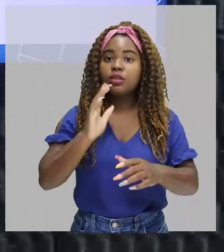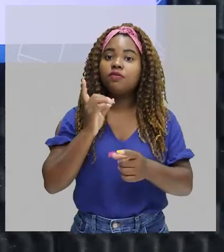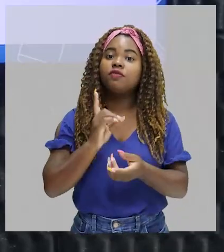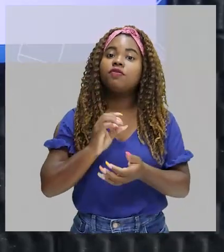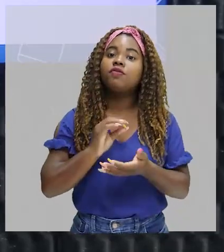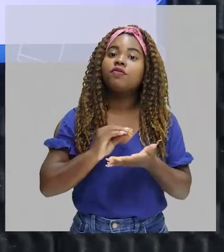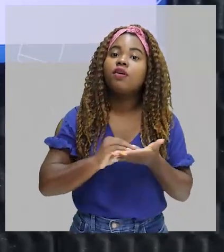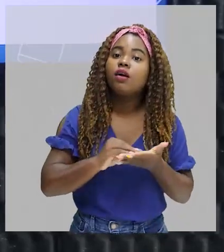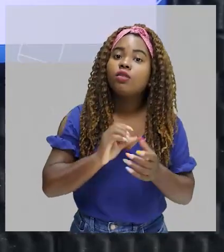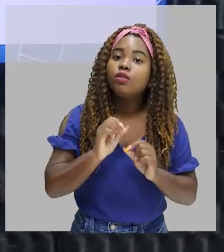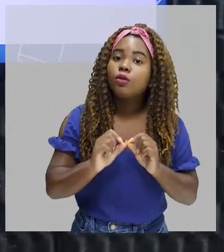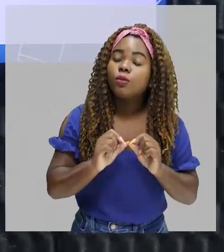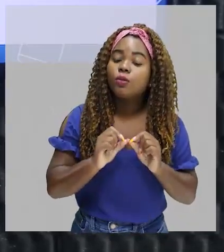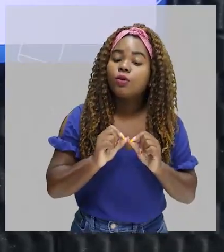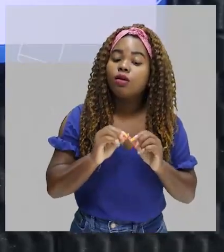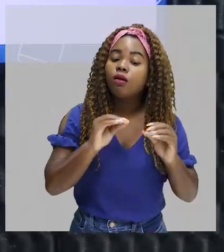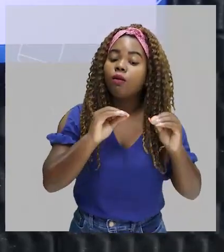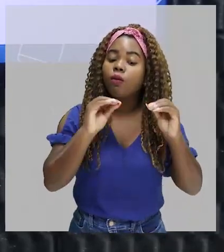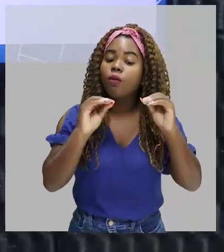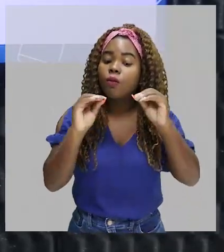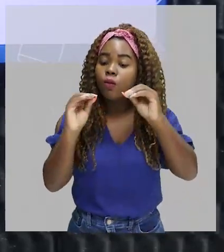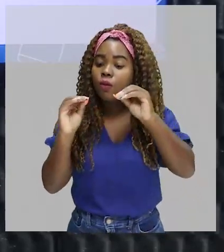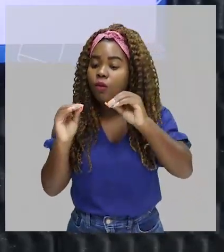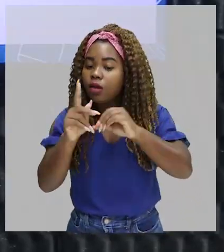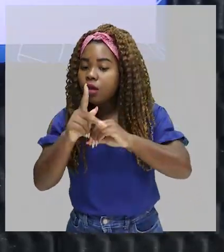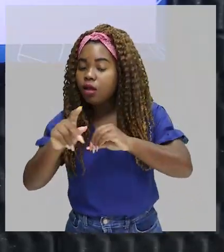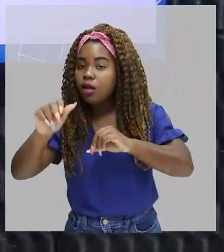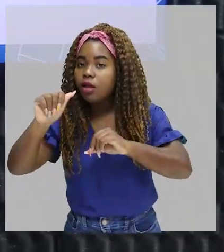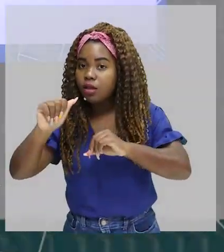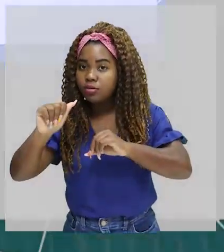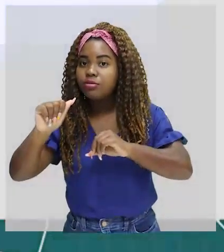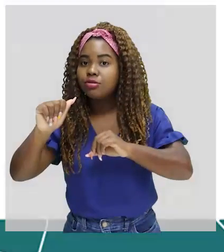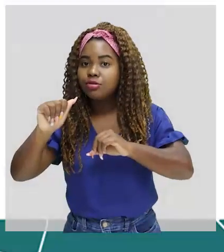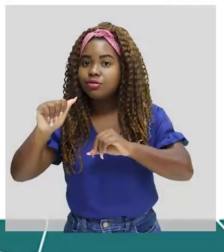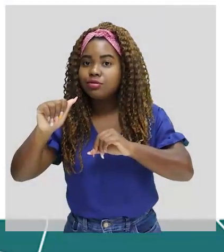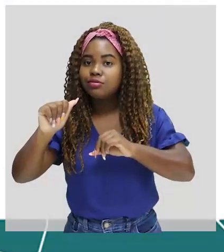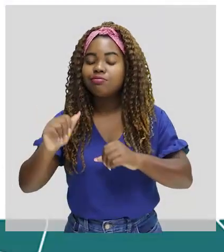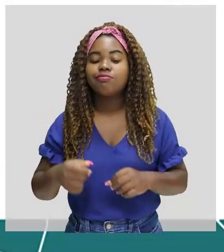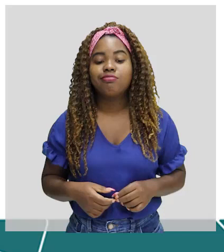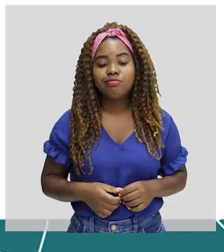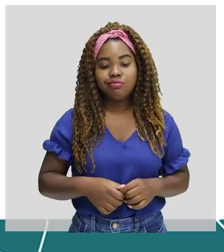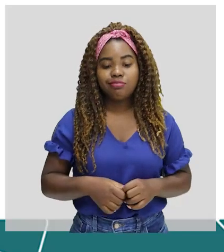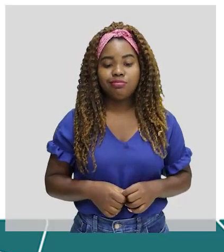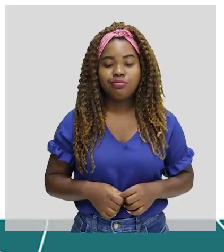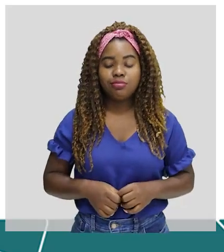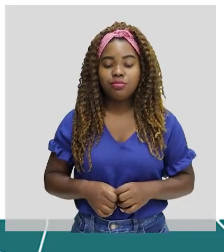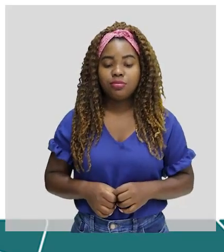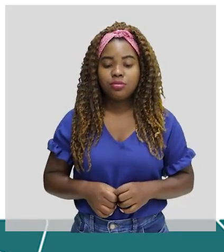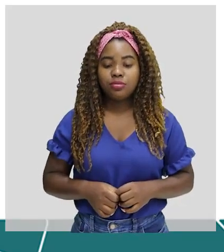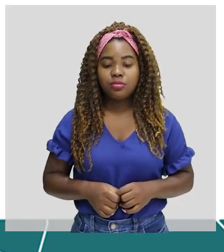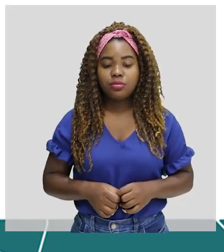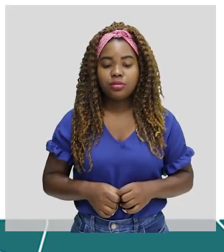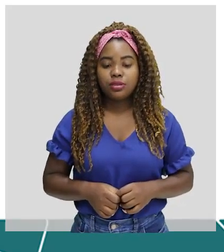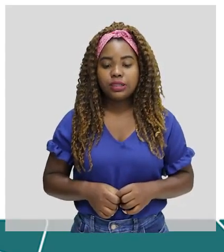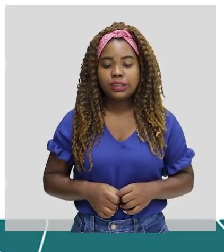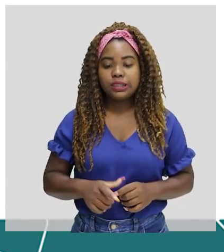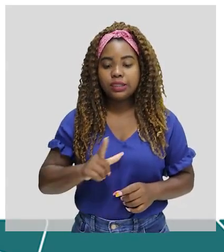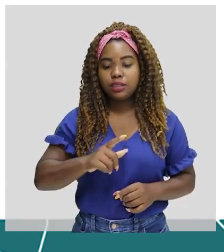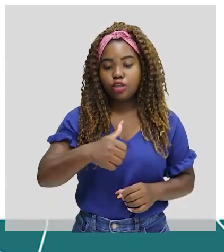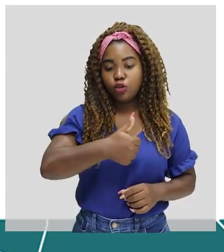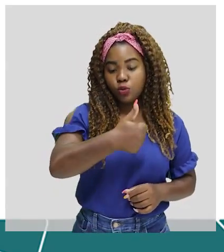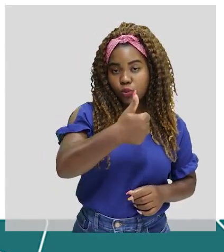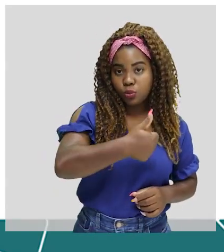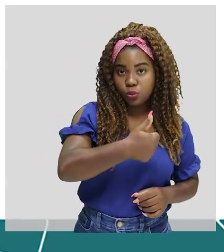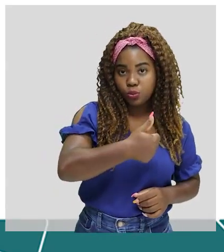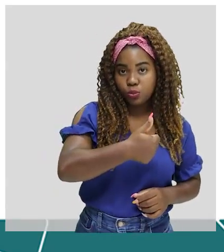quê? Falta colocar todos os termos da minha PA. Nesse caso, a PA que tem como primeiro